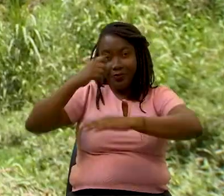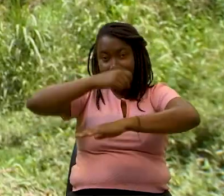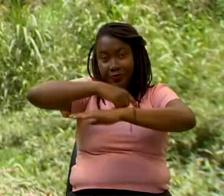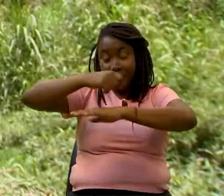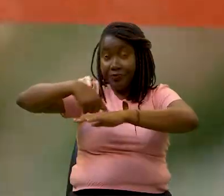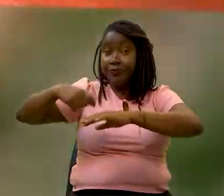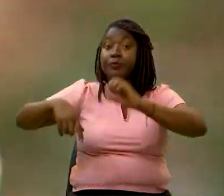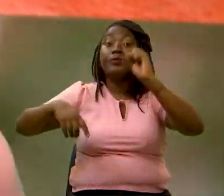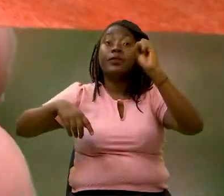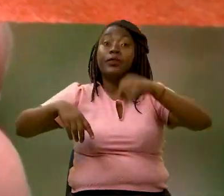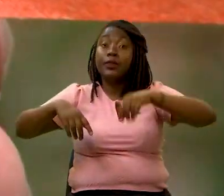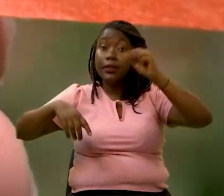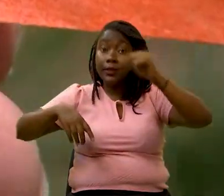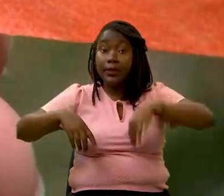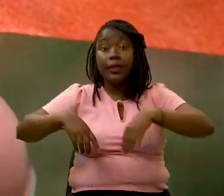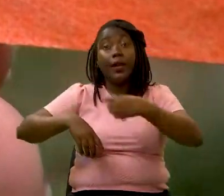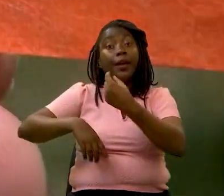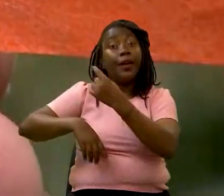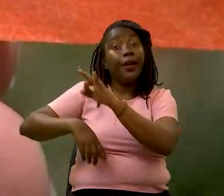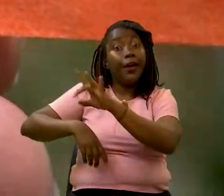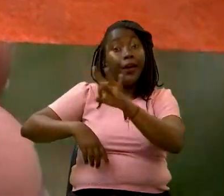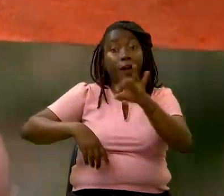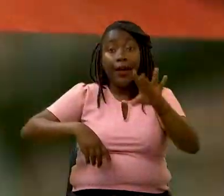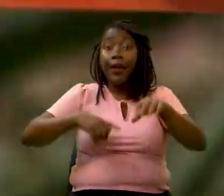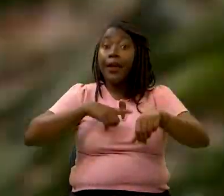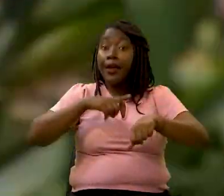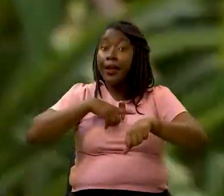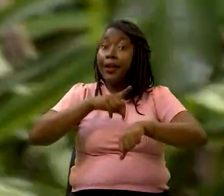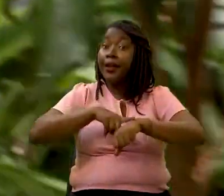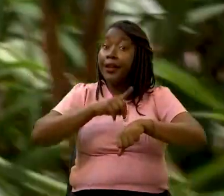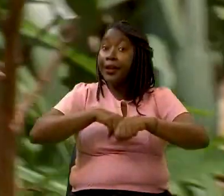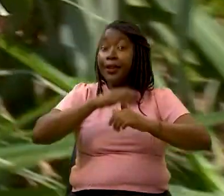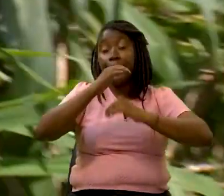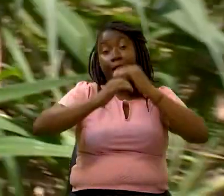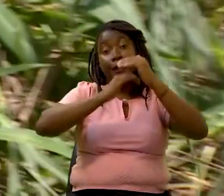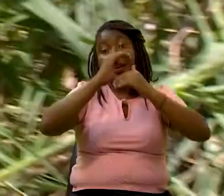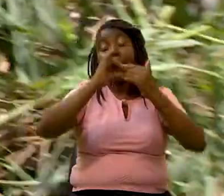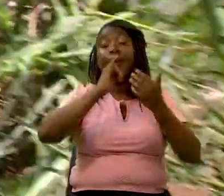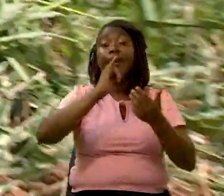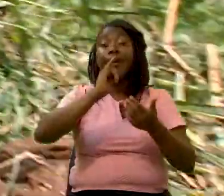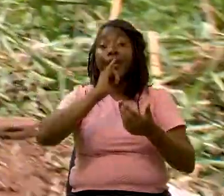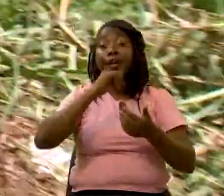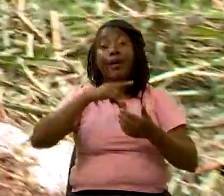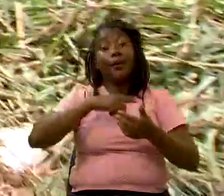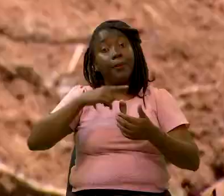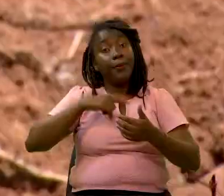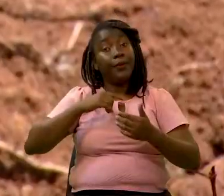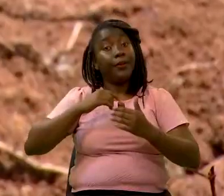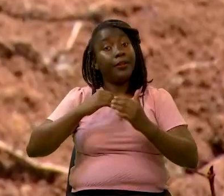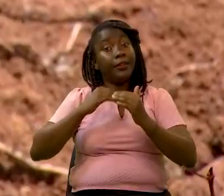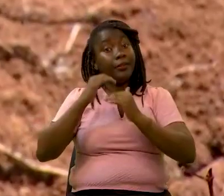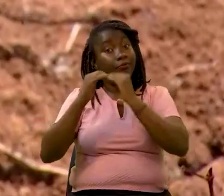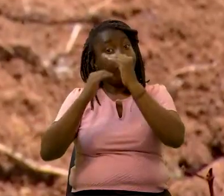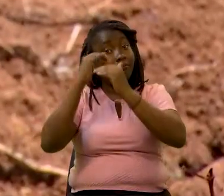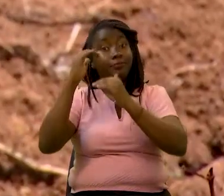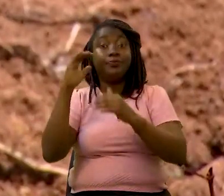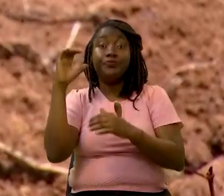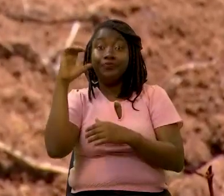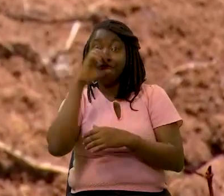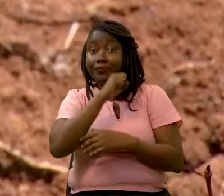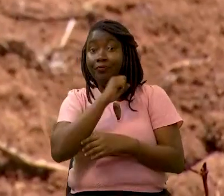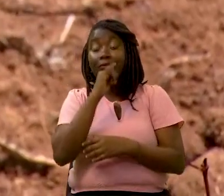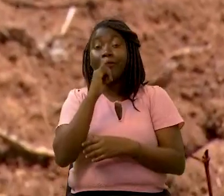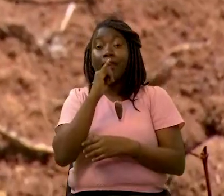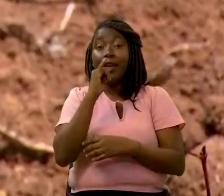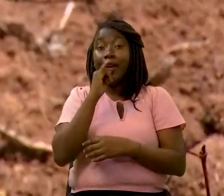desenvolvimento para as mudas? Sim, cada muda tem seu tempo de desenvolvimento. Por exemplo, tem as que crescem mais rápido,